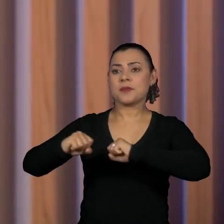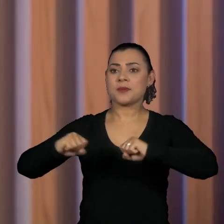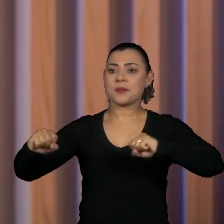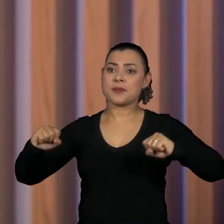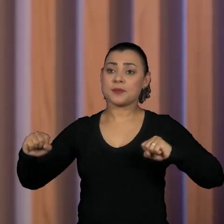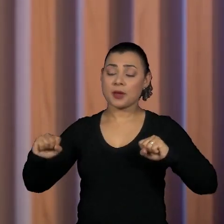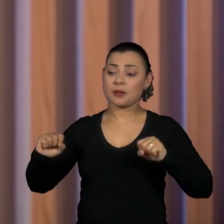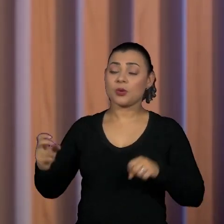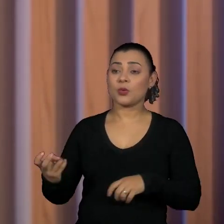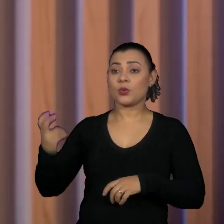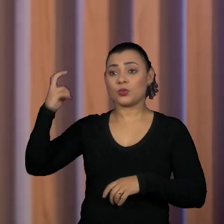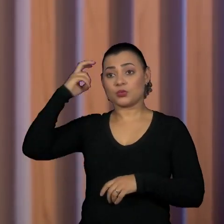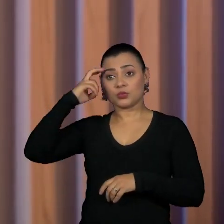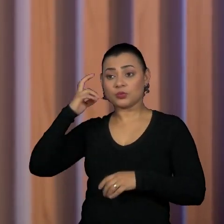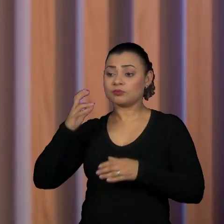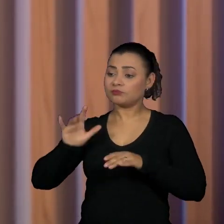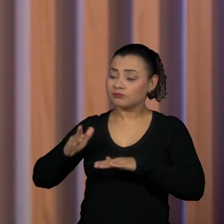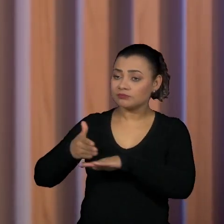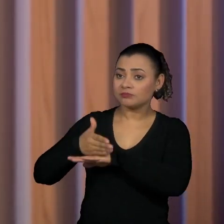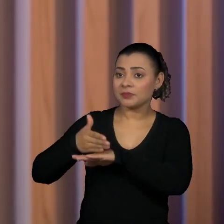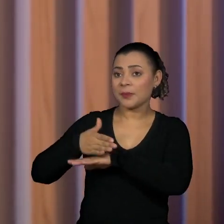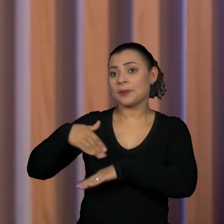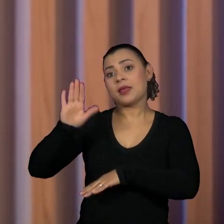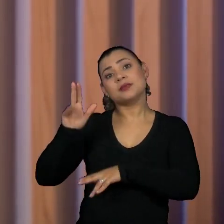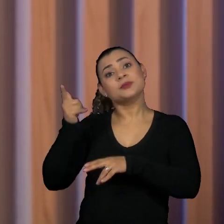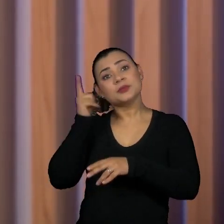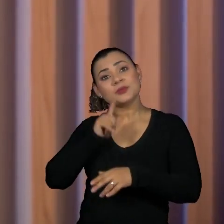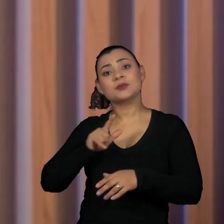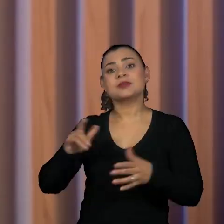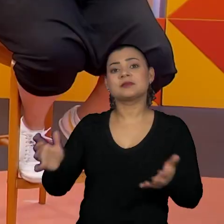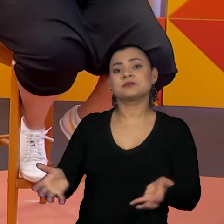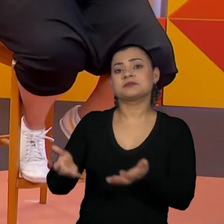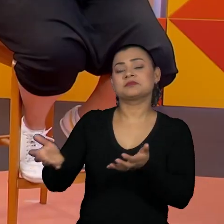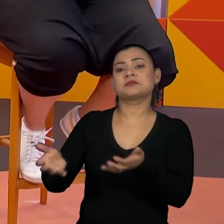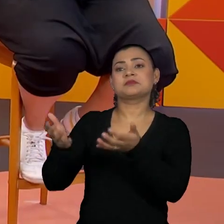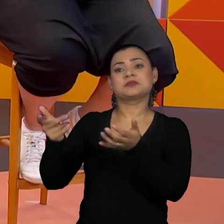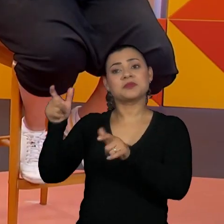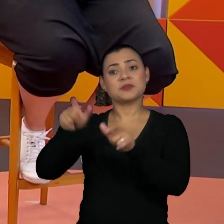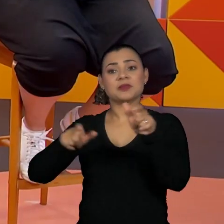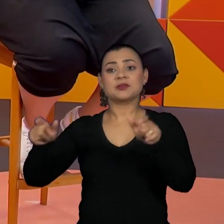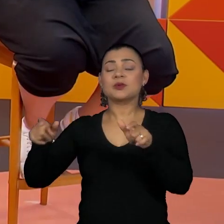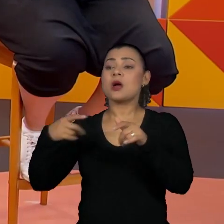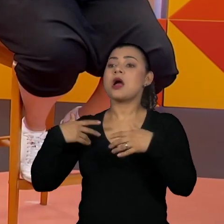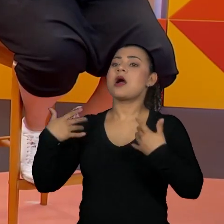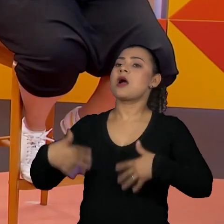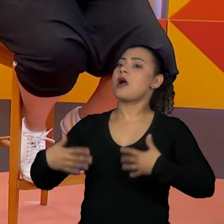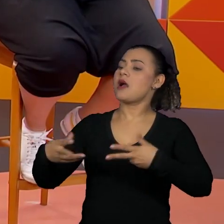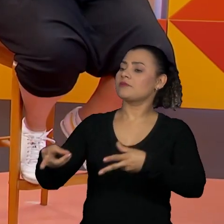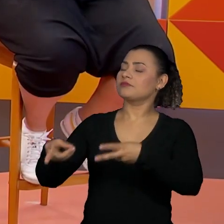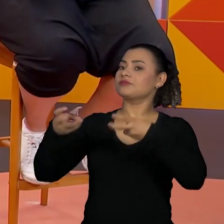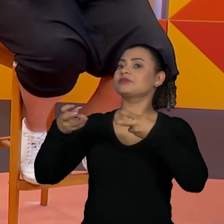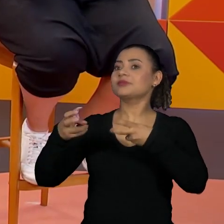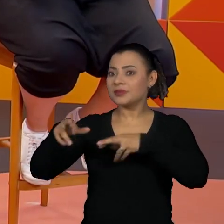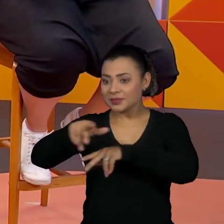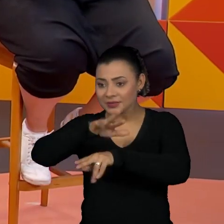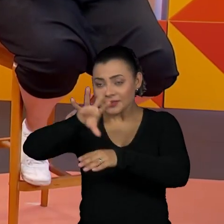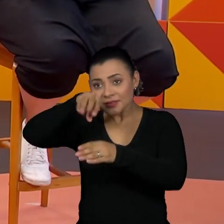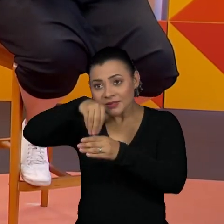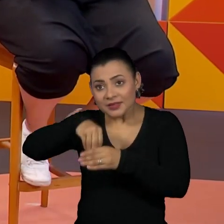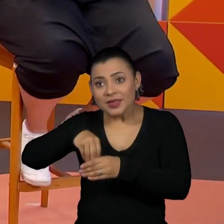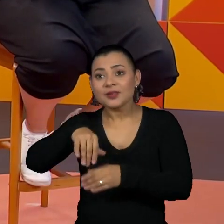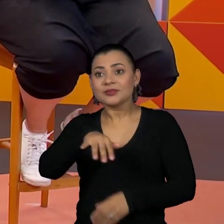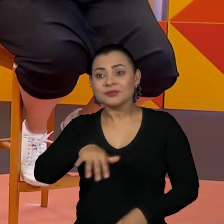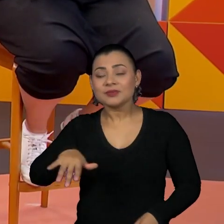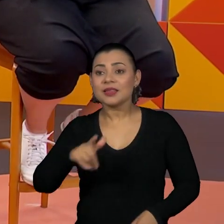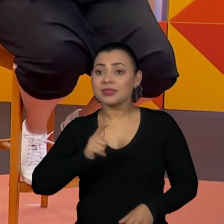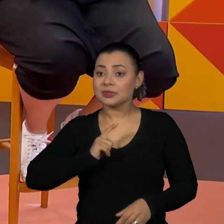em torno da cultura, porque isso vai dando subsídios, vai dando ferramentas para que as pessoas consigam enxergar as adversidades do cotidiano